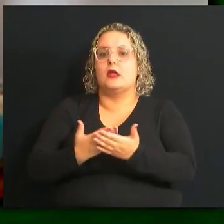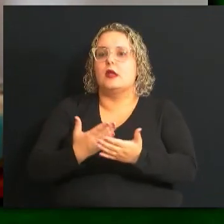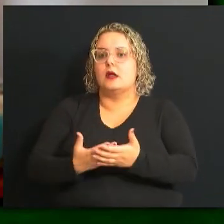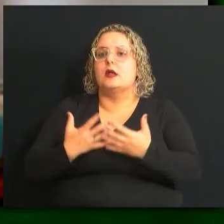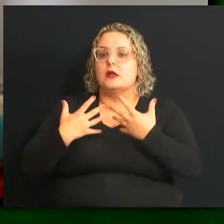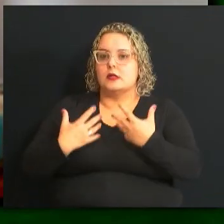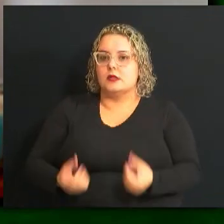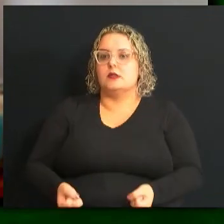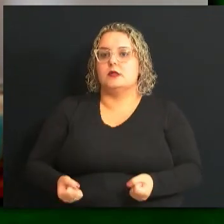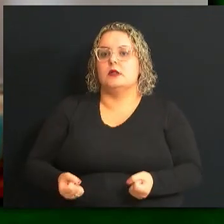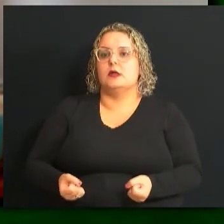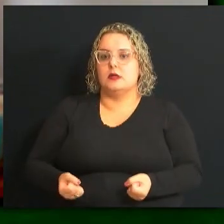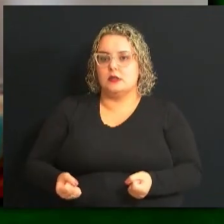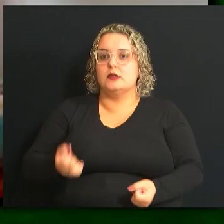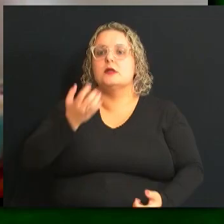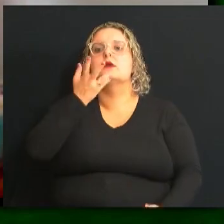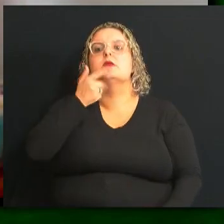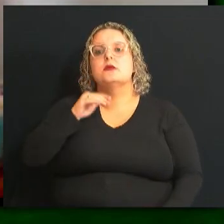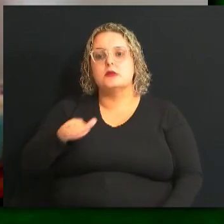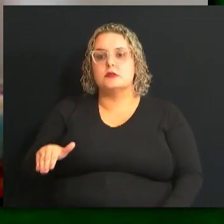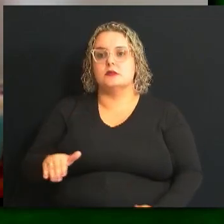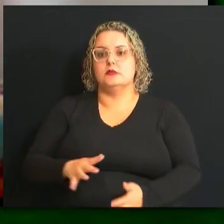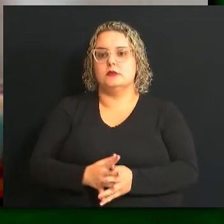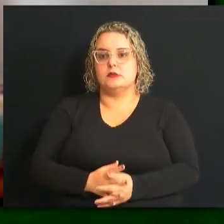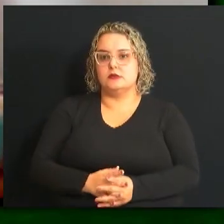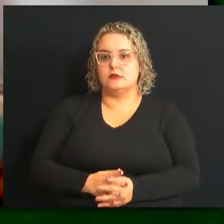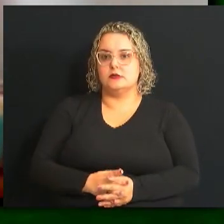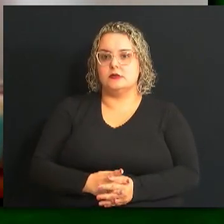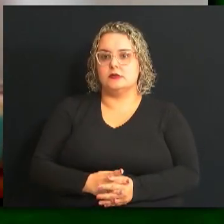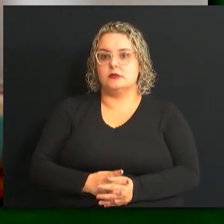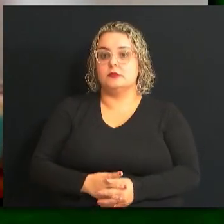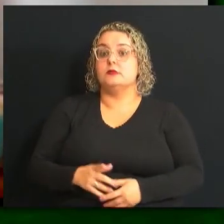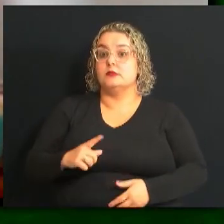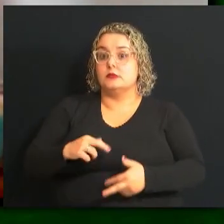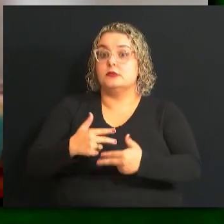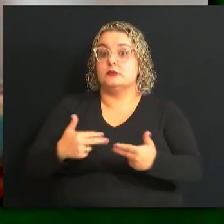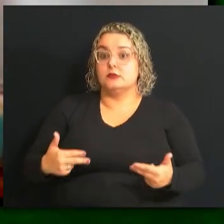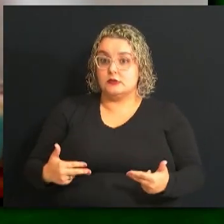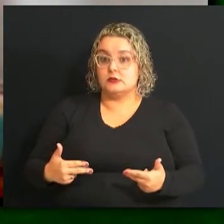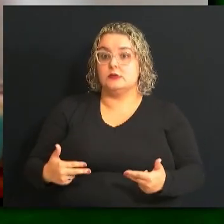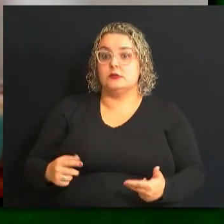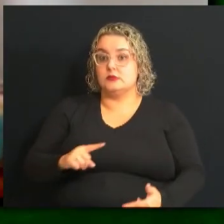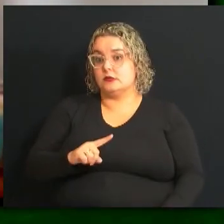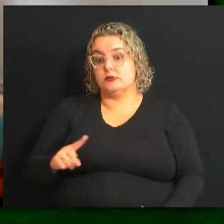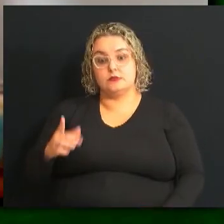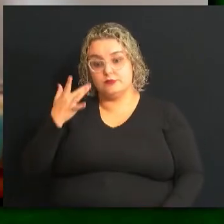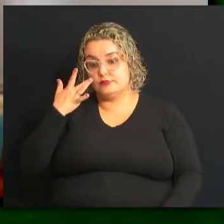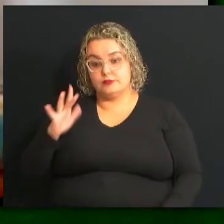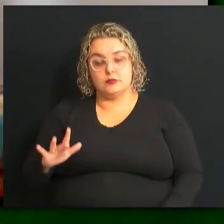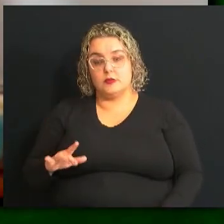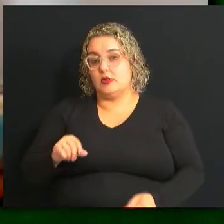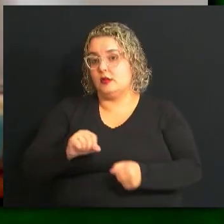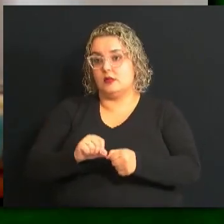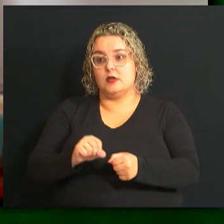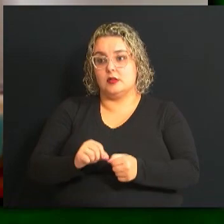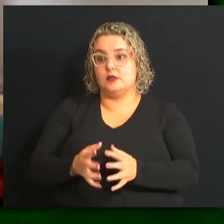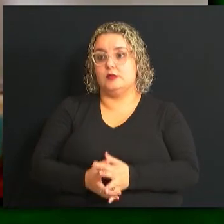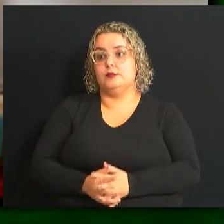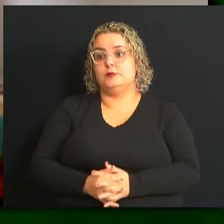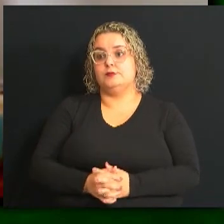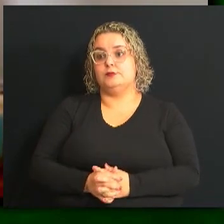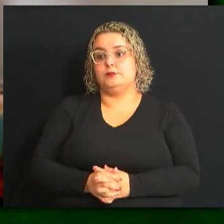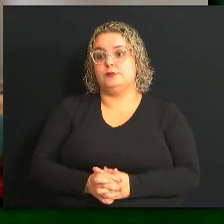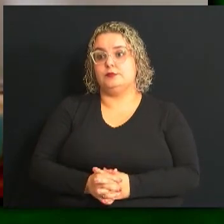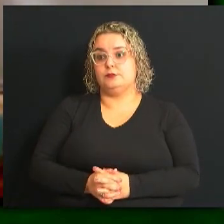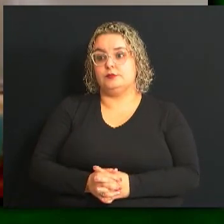essas crianças e falar, bom, tem coisa aqui que eu não sei fazer, né? Muitas vezes essas crianças, quando elas chegam